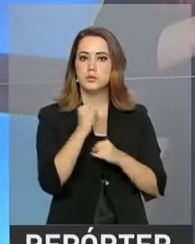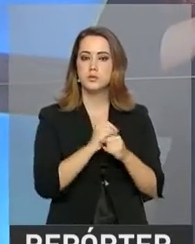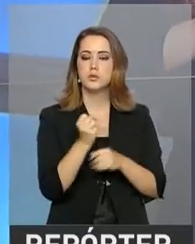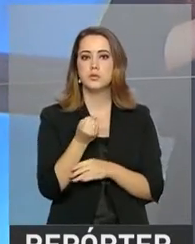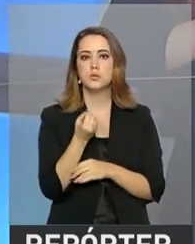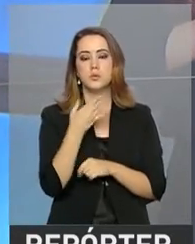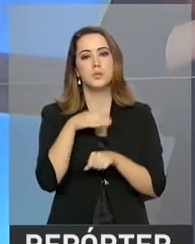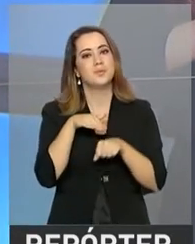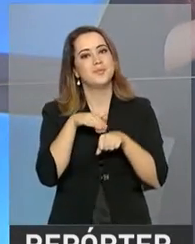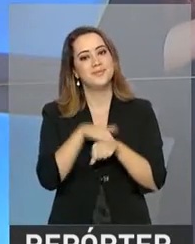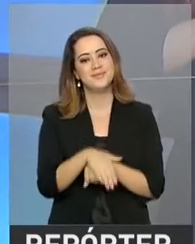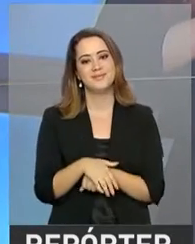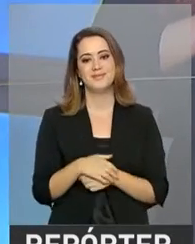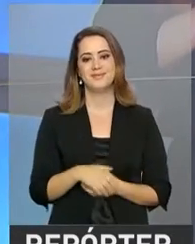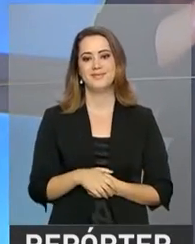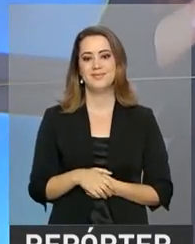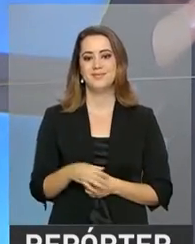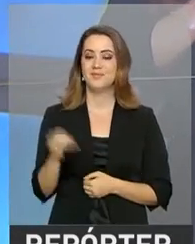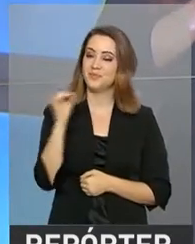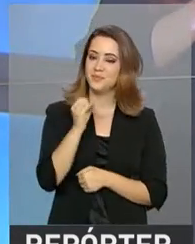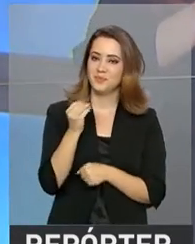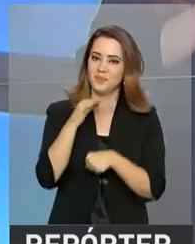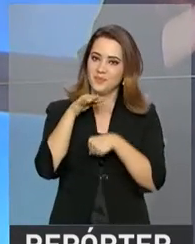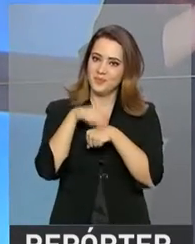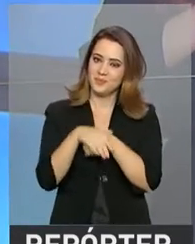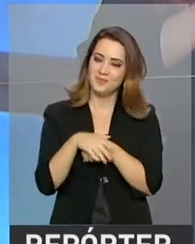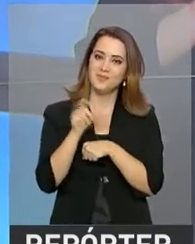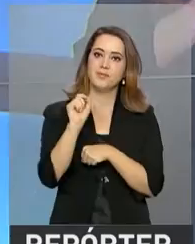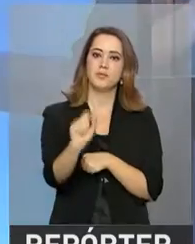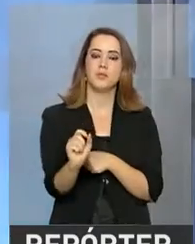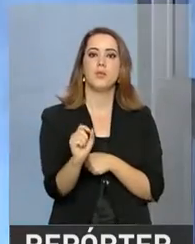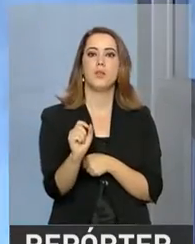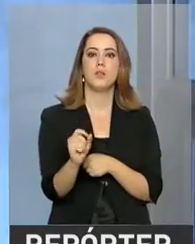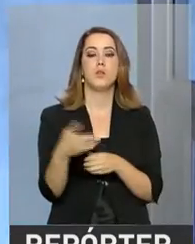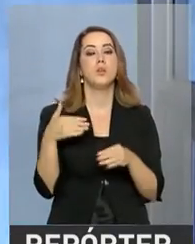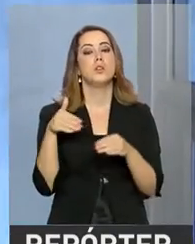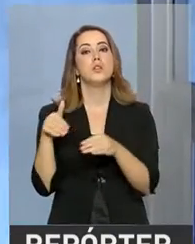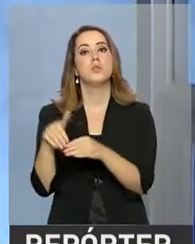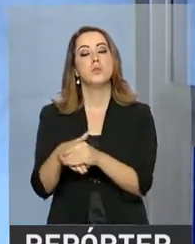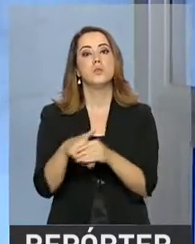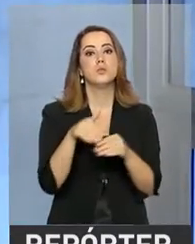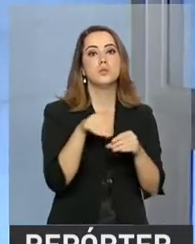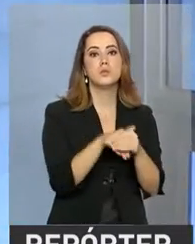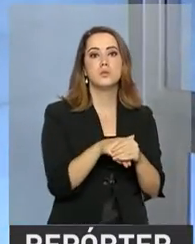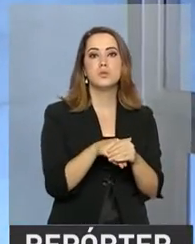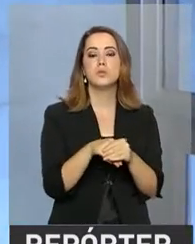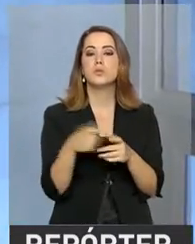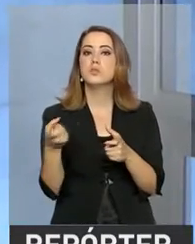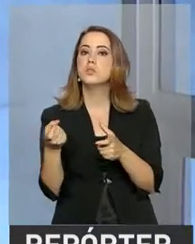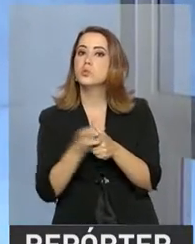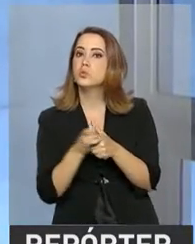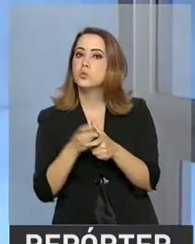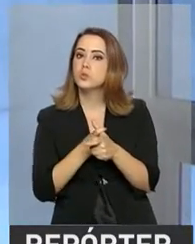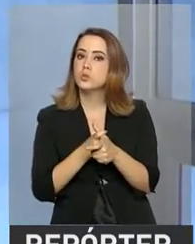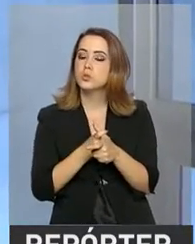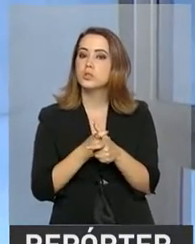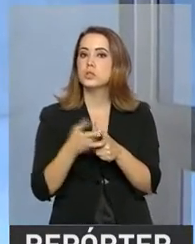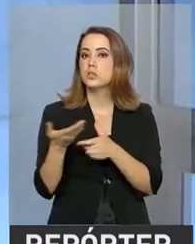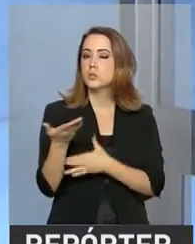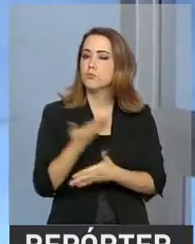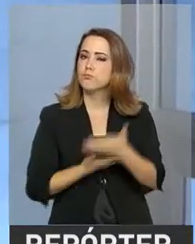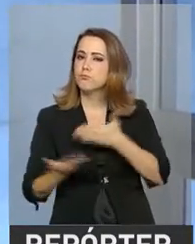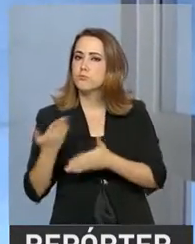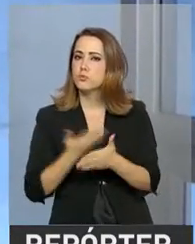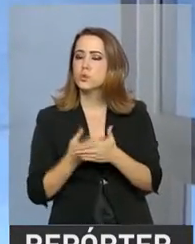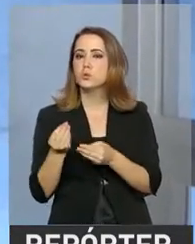informações. Agora, boa noite, Carolina. Boa noite, Zé. A sessão de votação de renegociação das dívidas dos